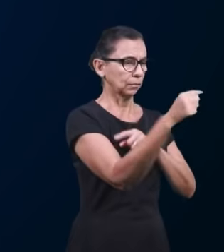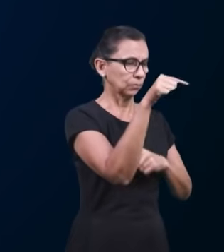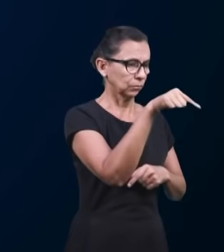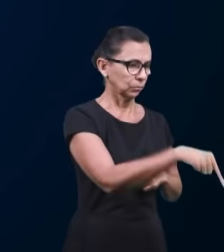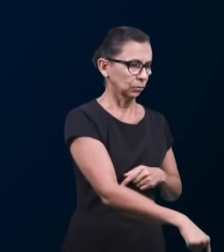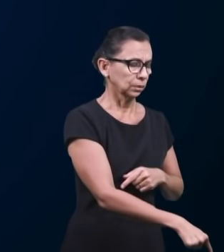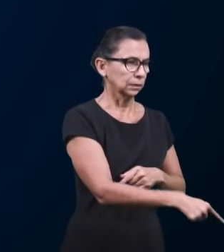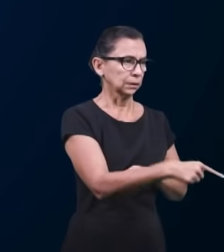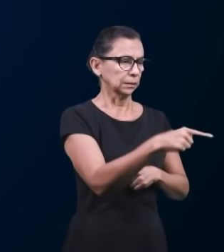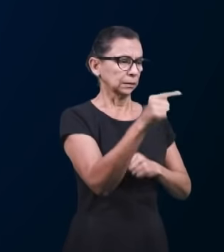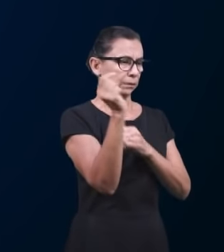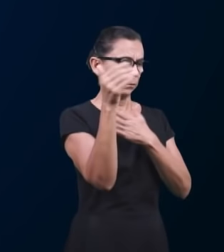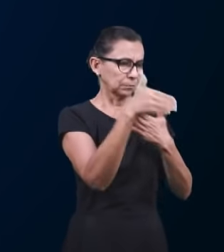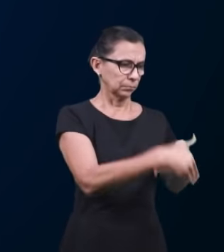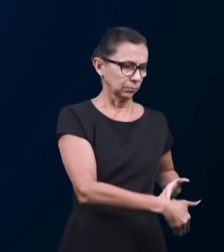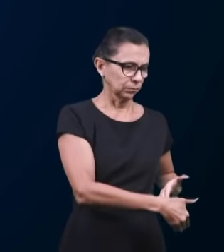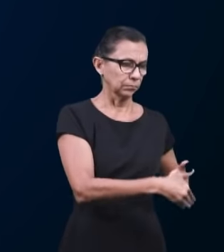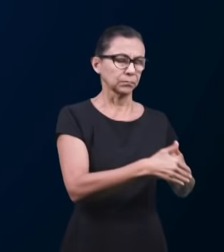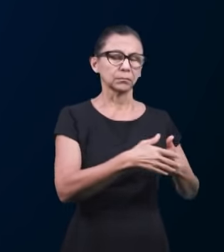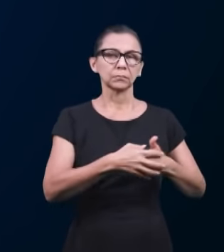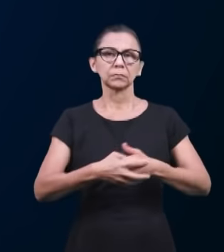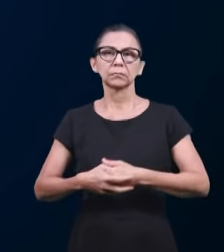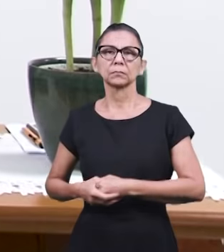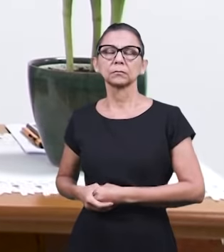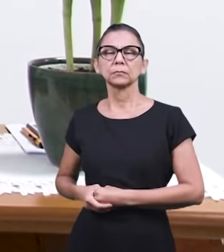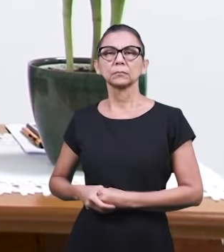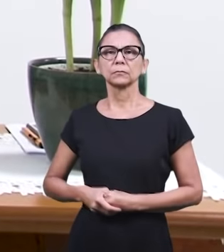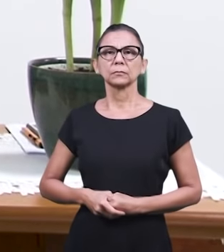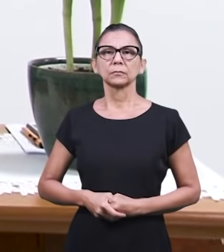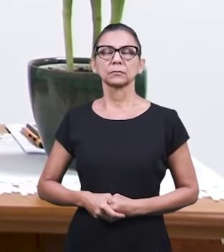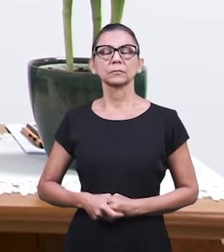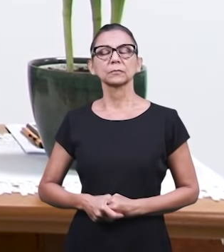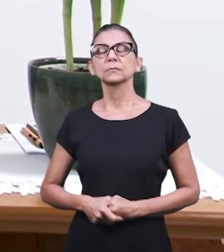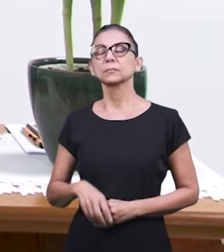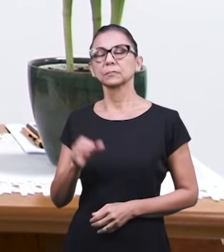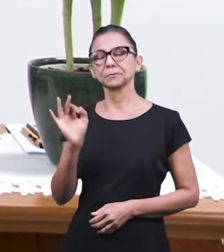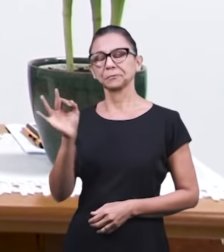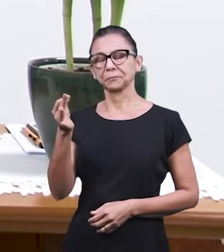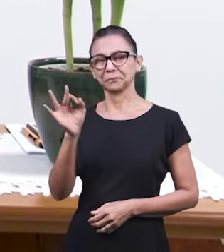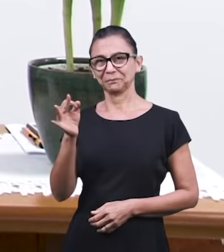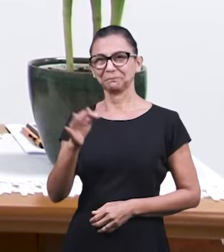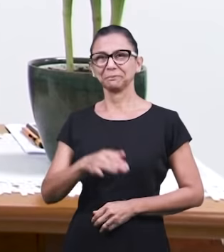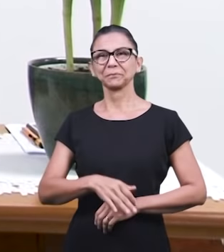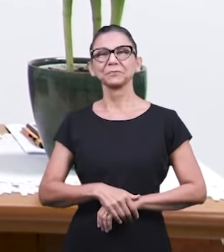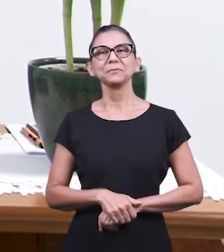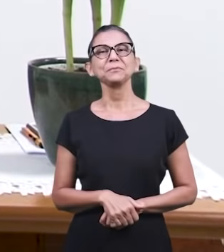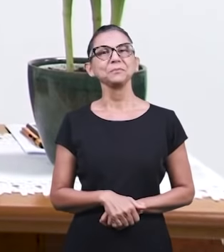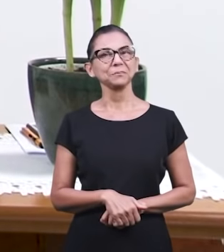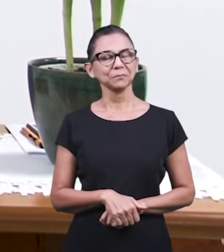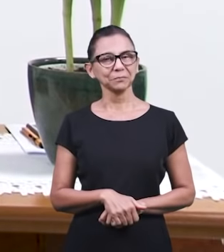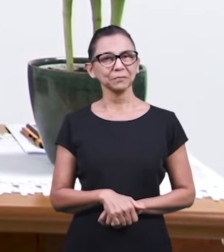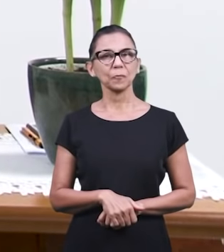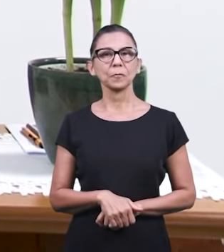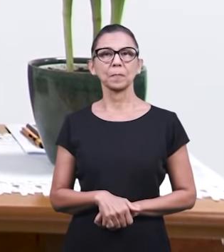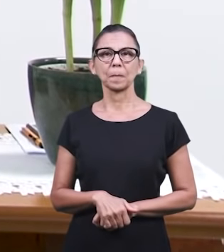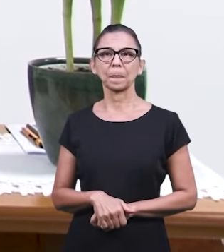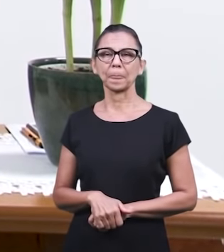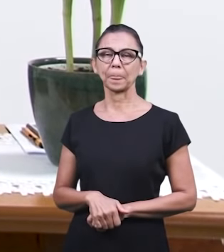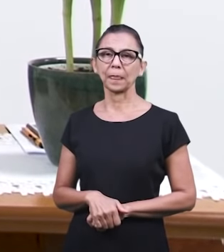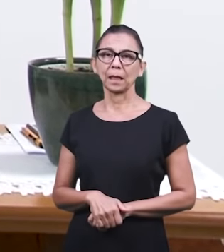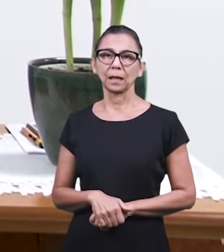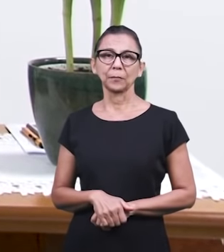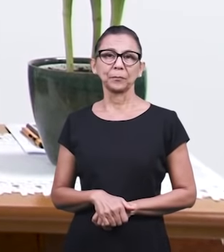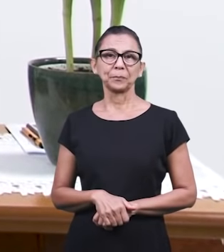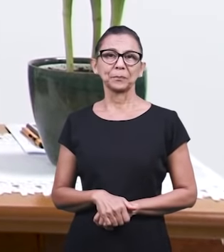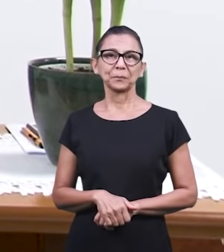a iniquidade. A paz de Jesus Cristo a todos. Amém, Júlio? É isso mesmo, não é? Não